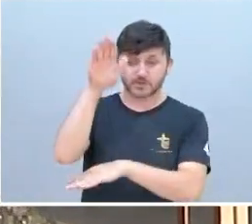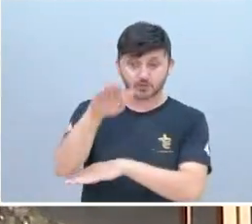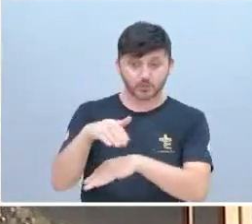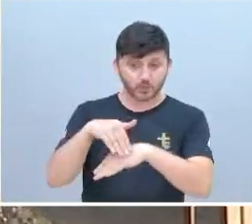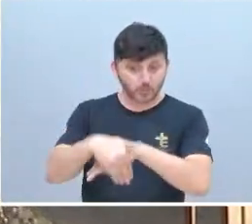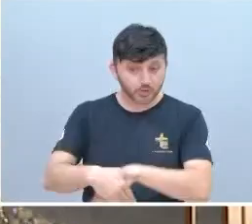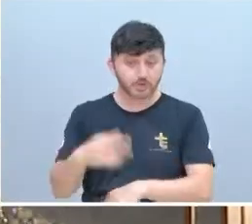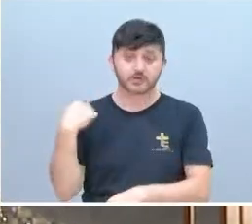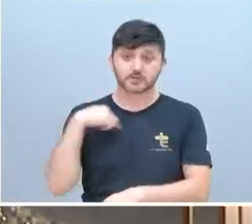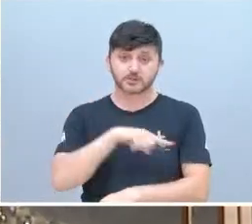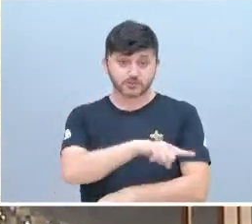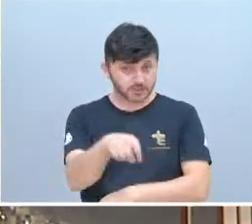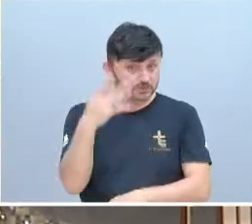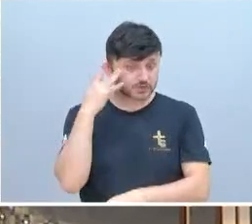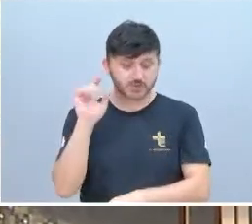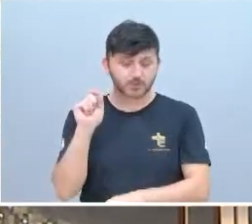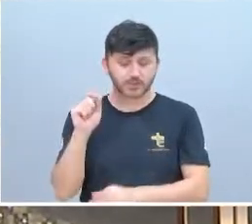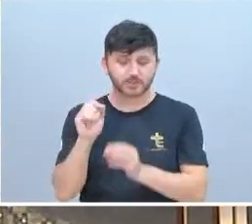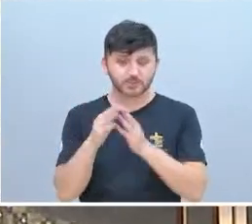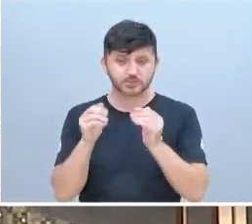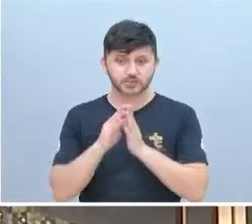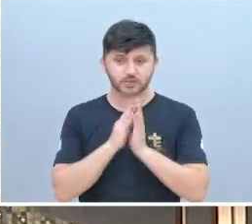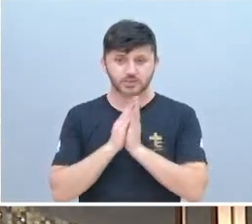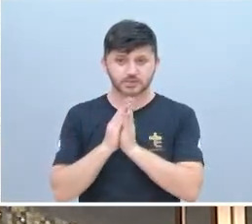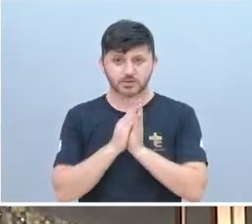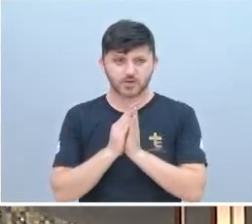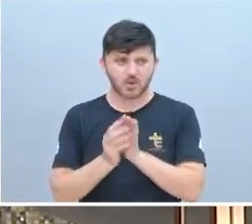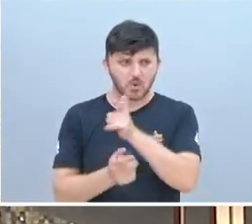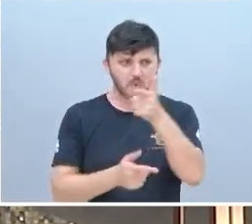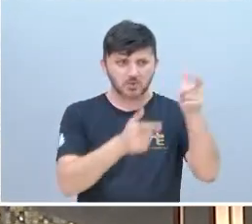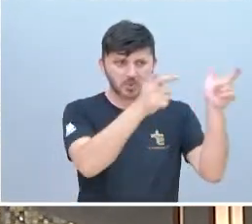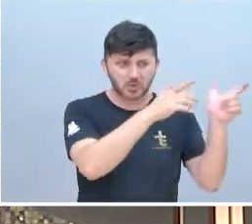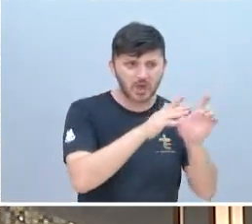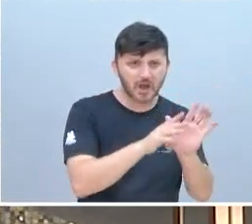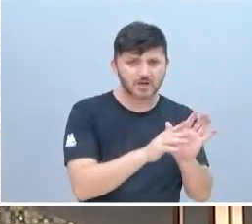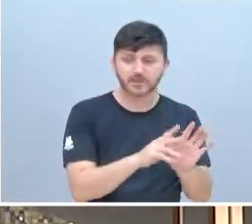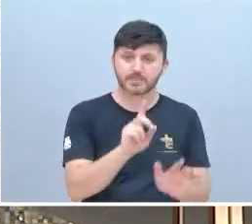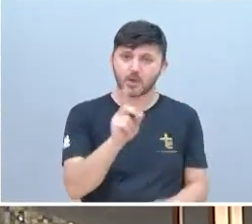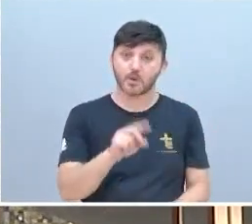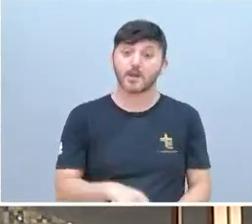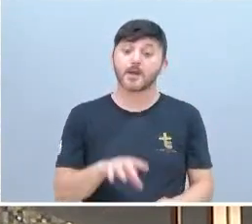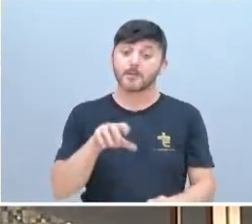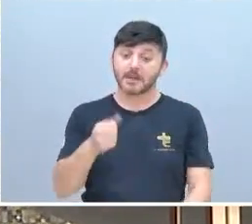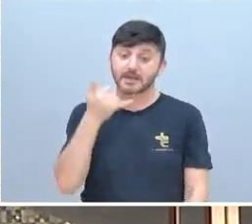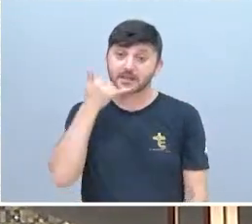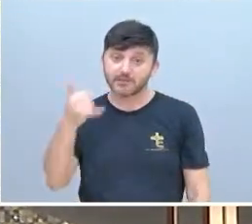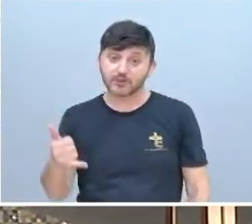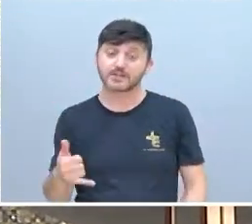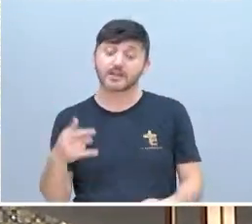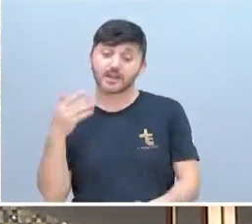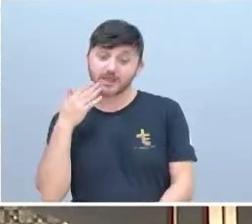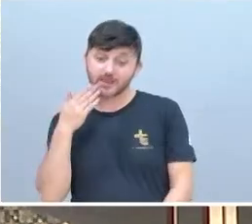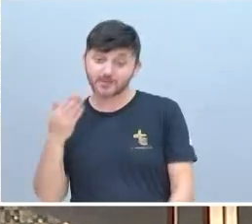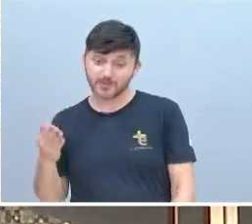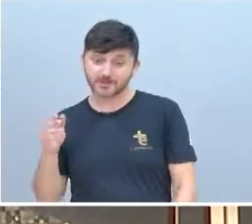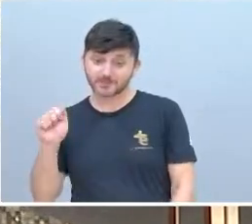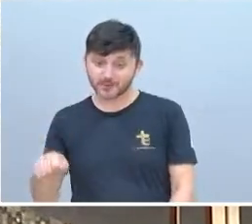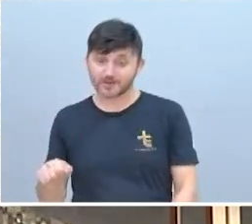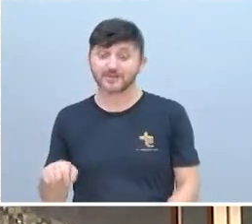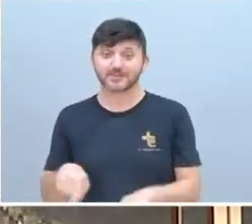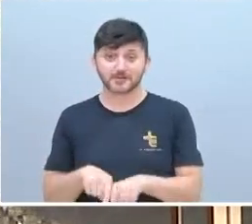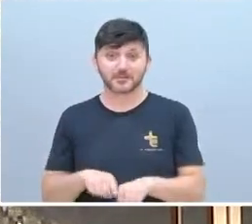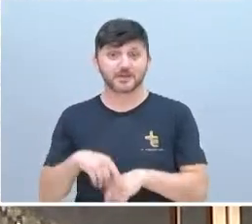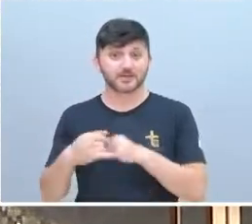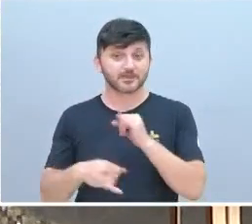pedir oração. Não vá em outros lugares, não. Pega teu telefone, 0 operadora